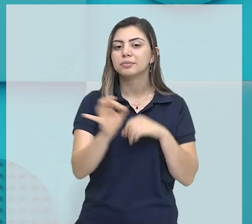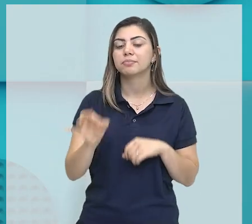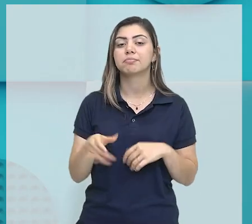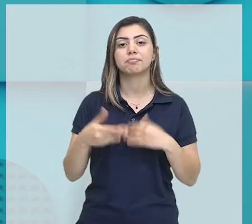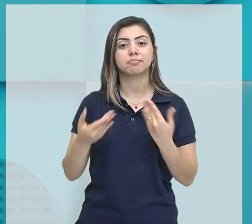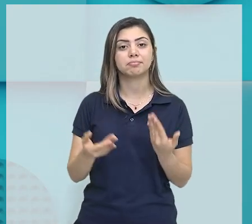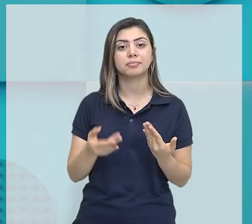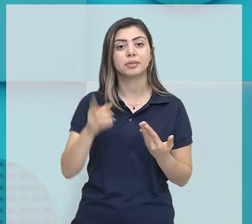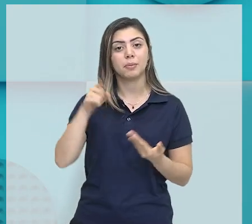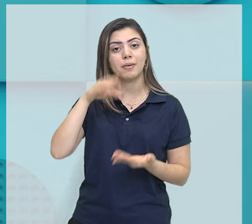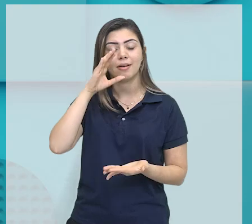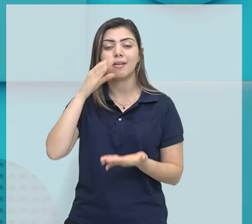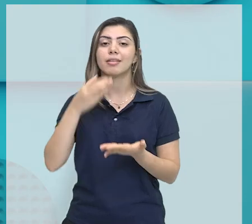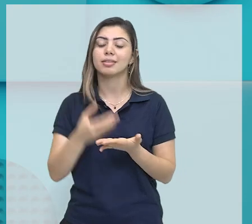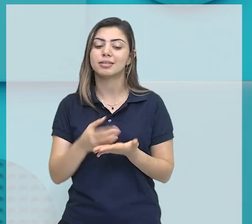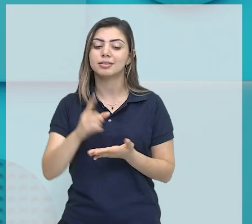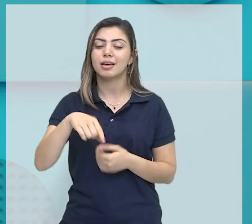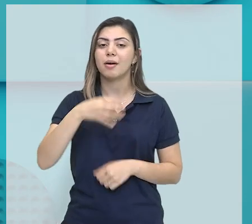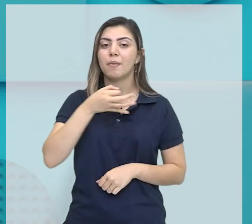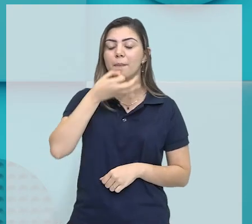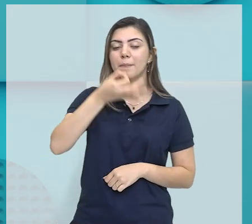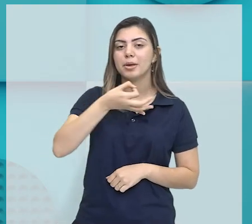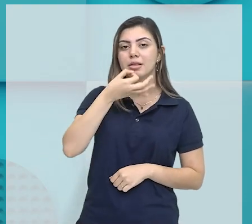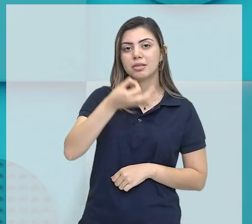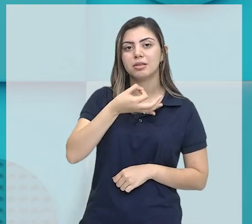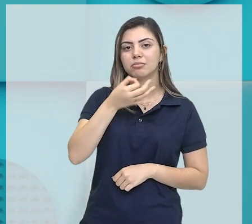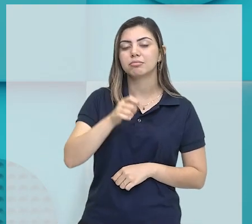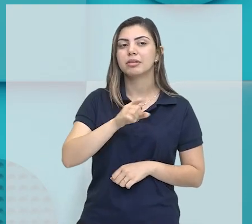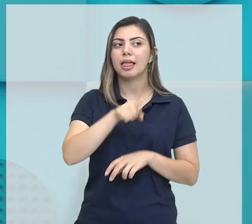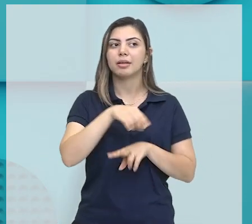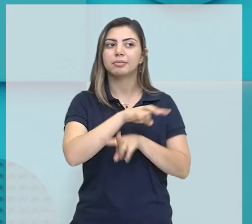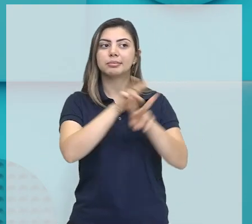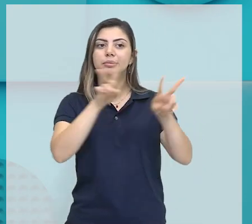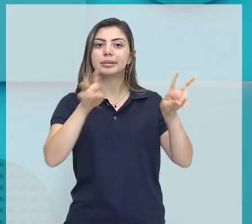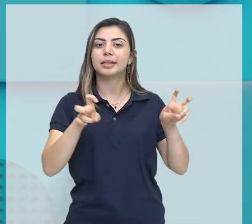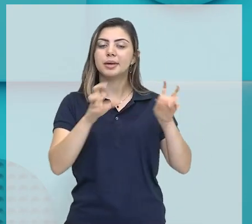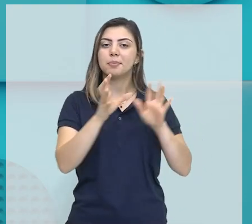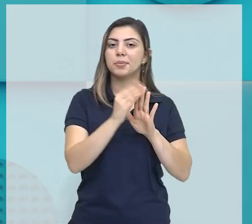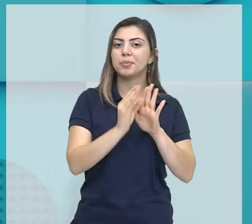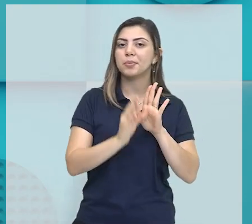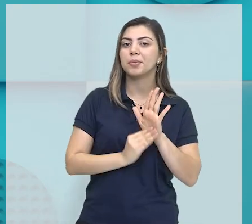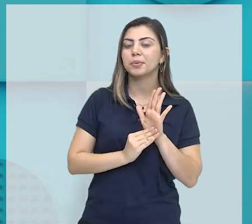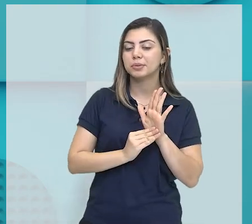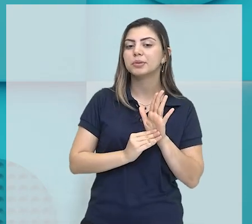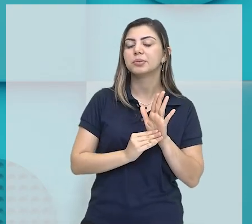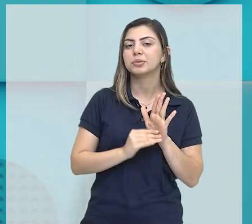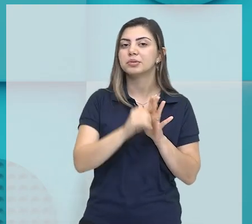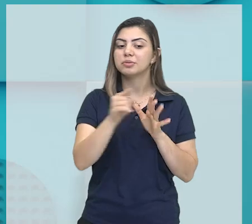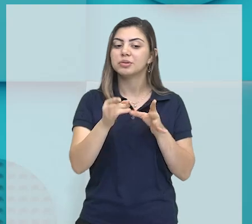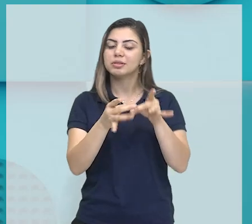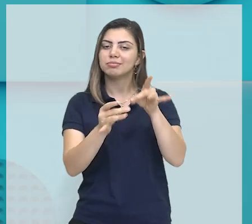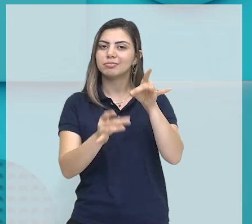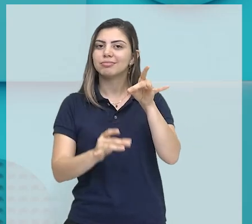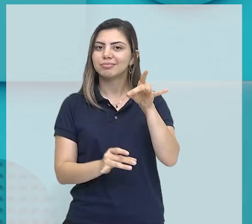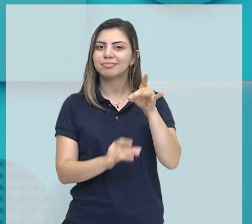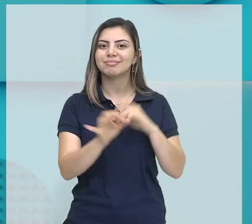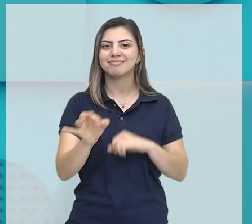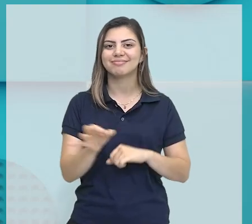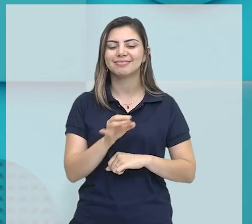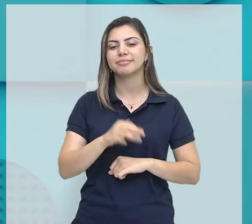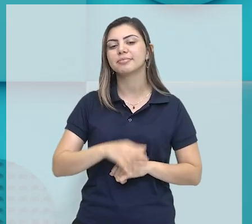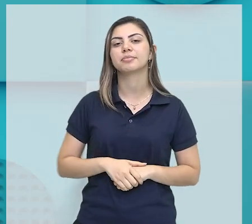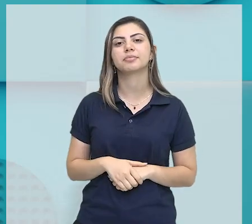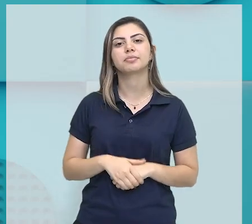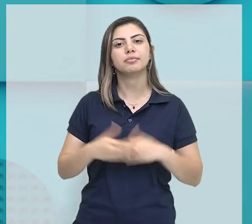a tese é isto, né? É aquela temática, é aquele assunto que você vai desenvolver,